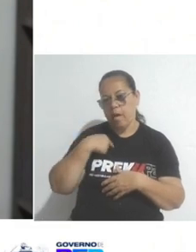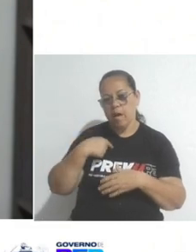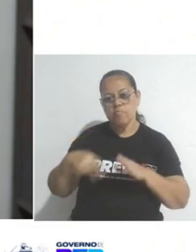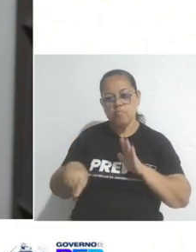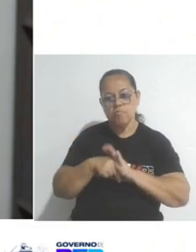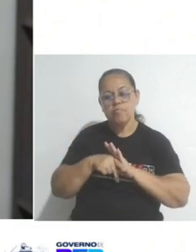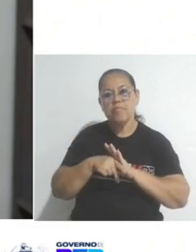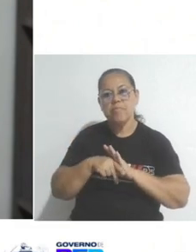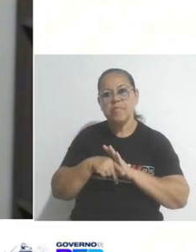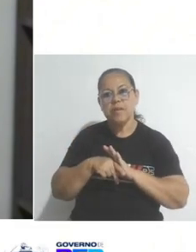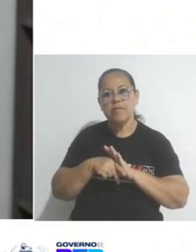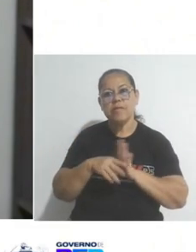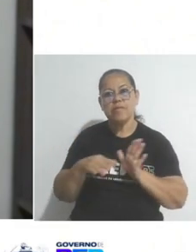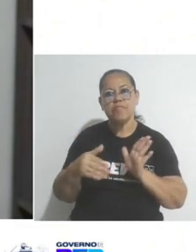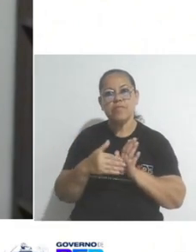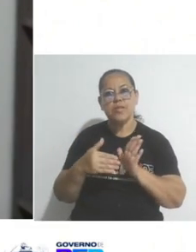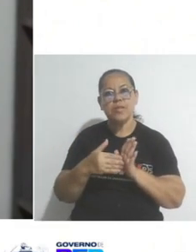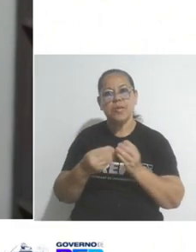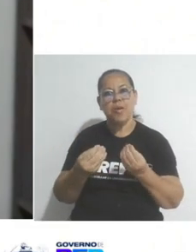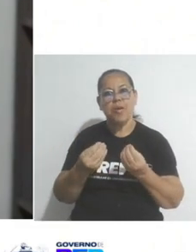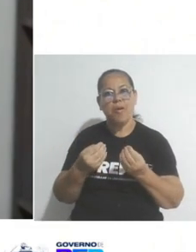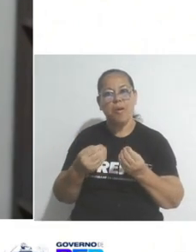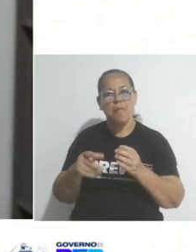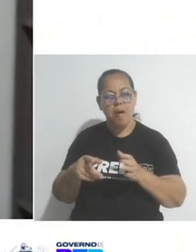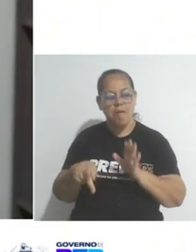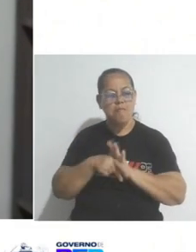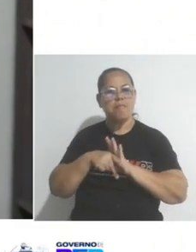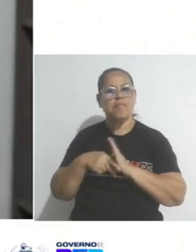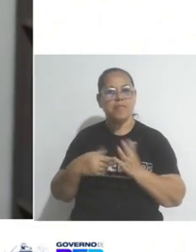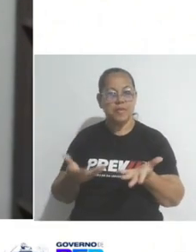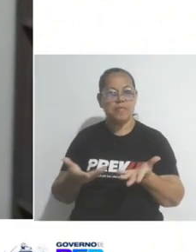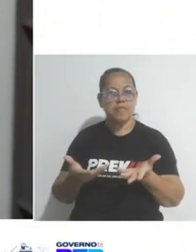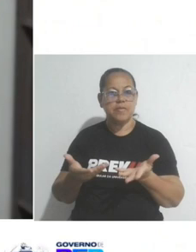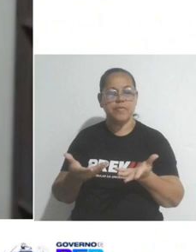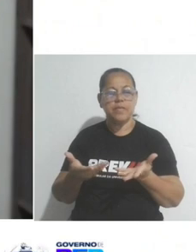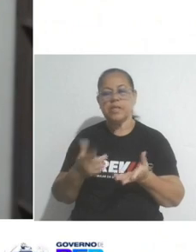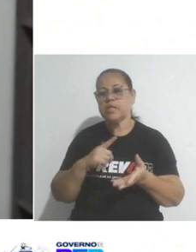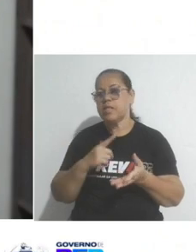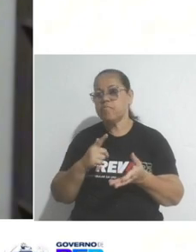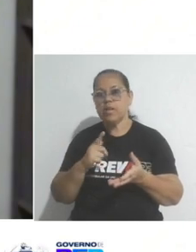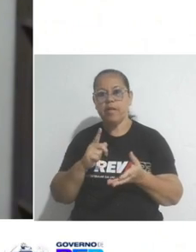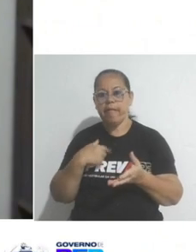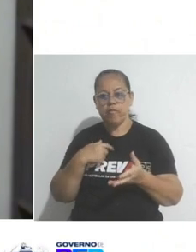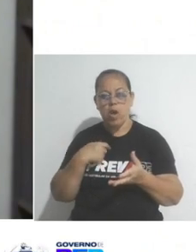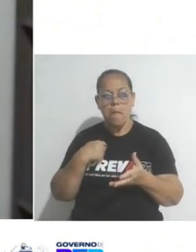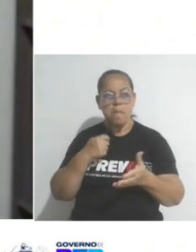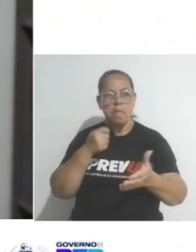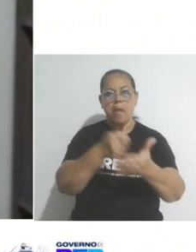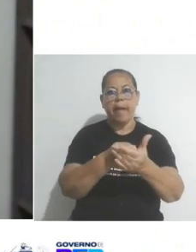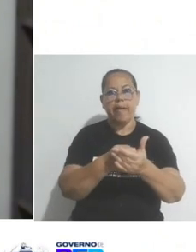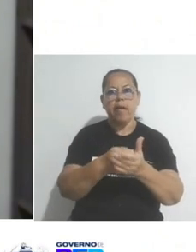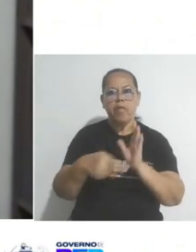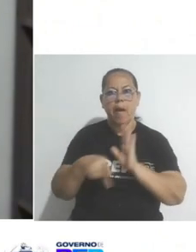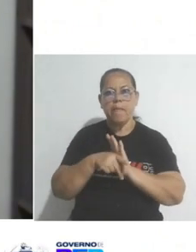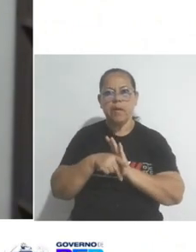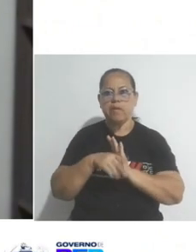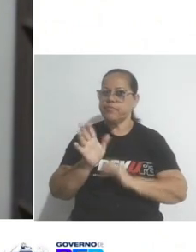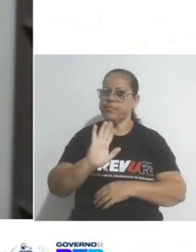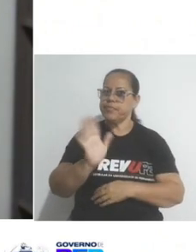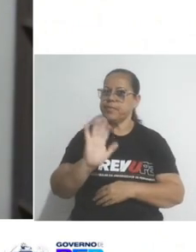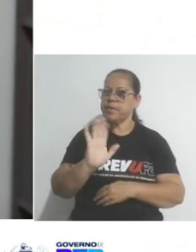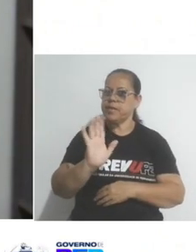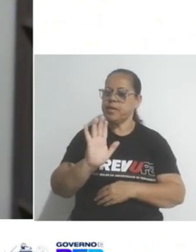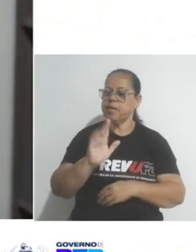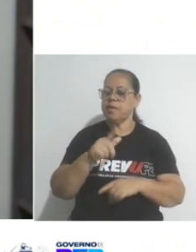espaço delimitando como propriedade Não há uma ligação direta de propriedade no sentido monetário que a gente